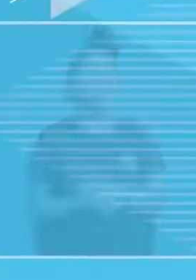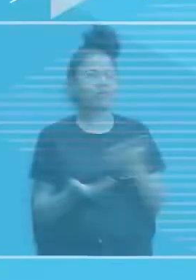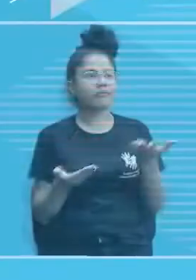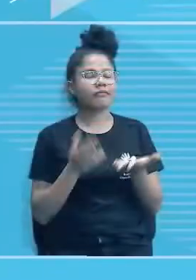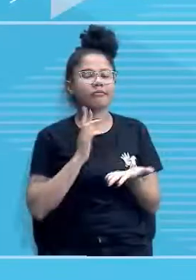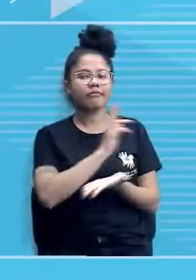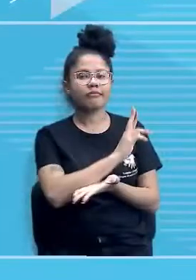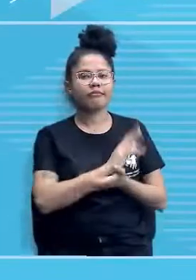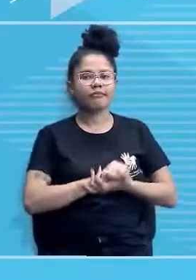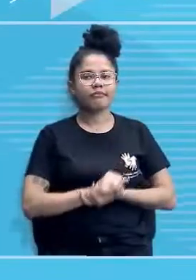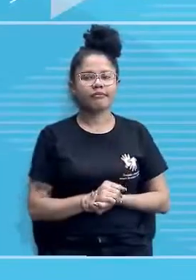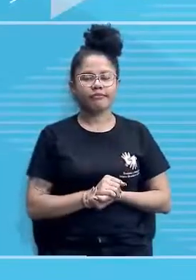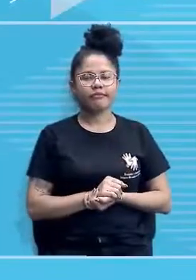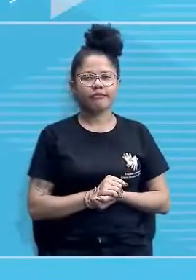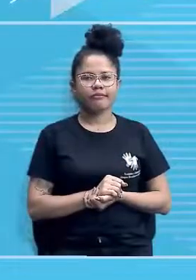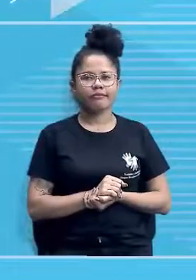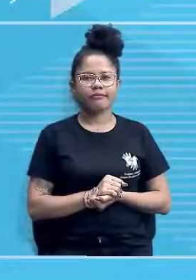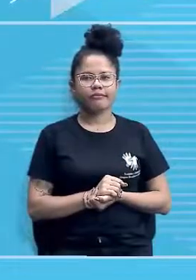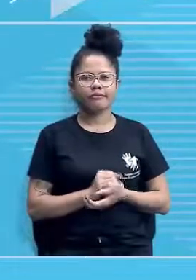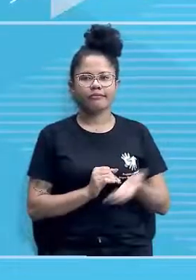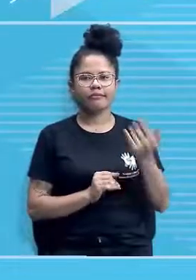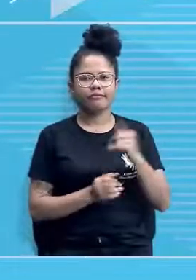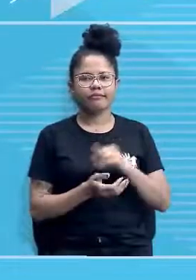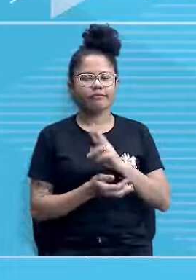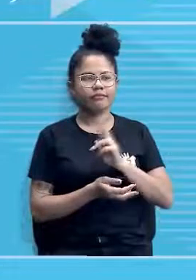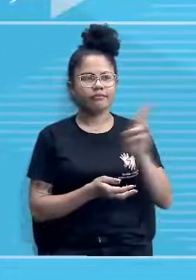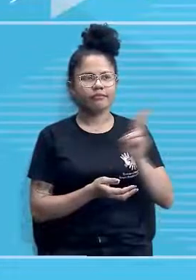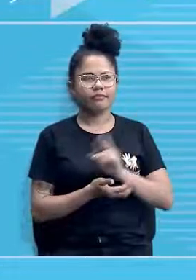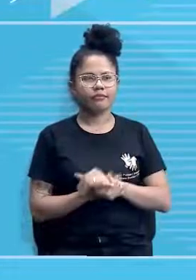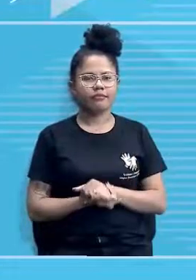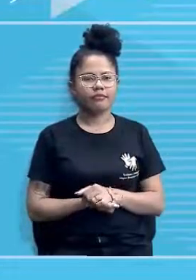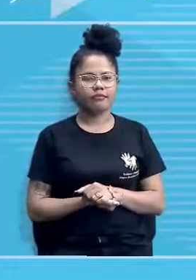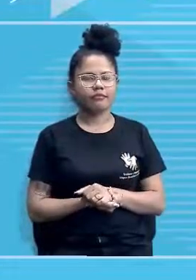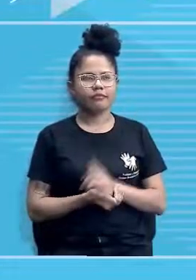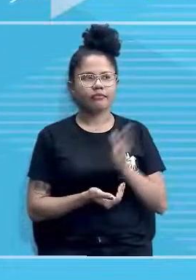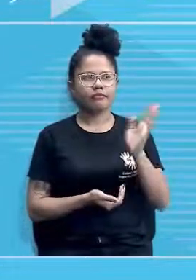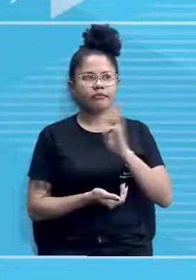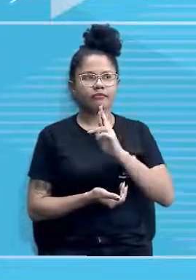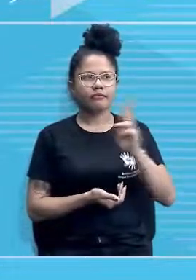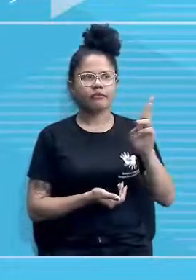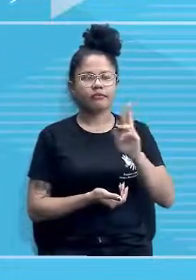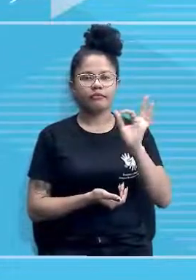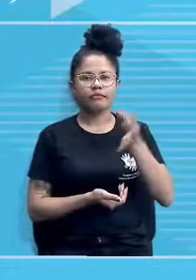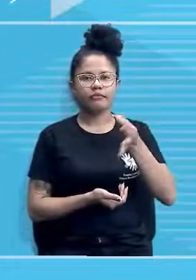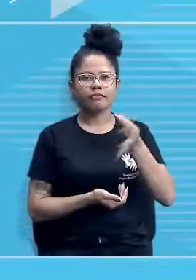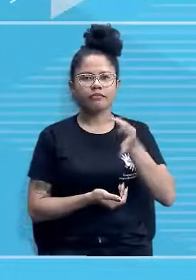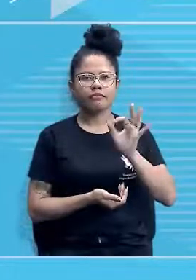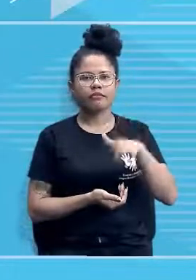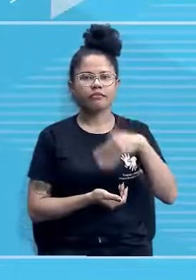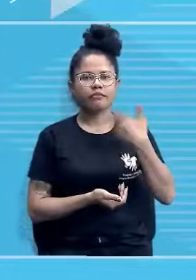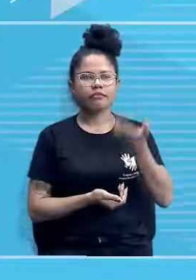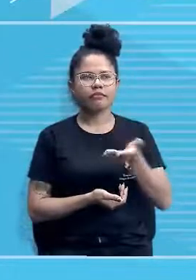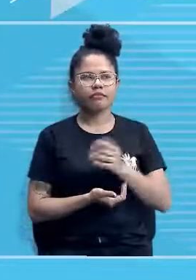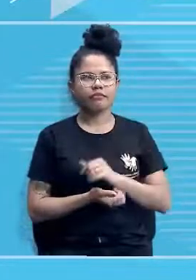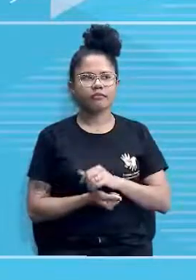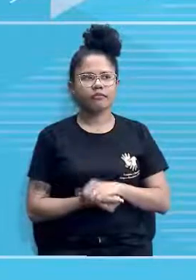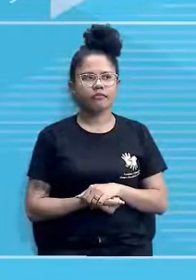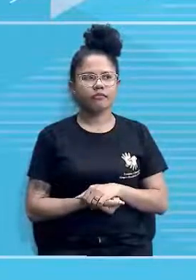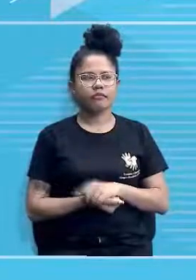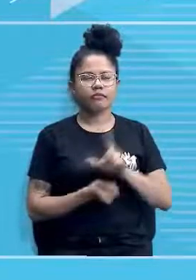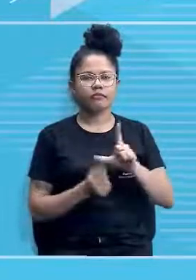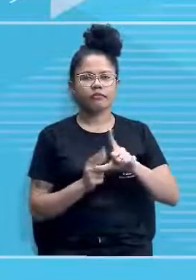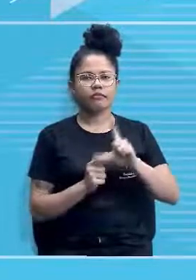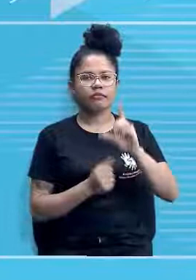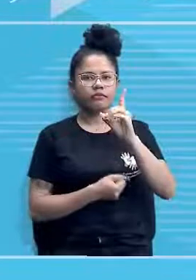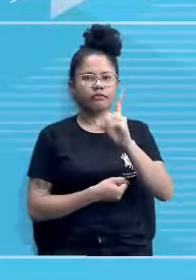a questão Vamos responder aí a questão bom a resposta correta pessoal vai ser a